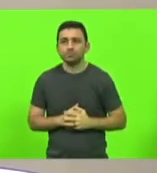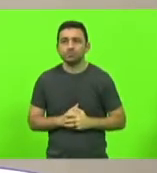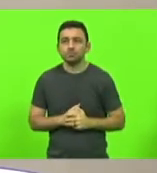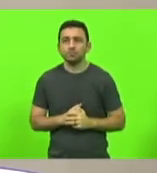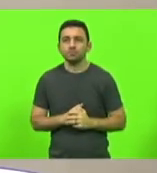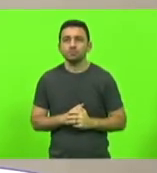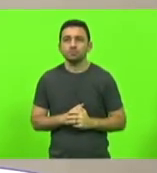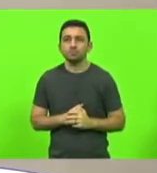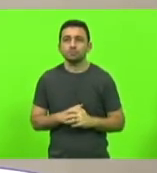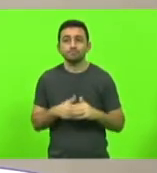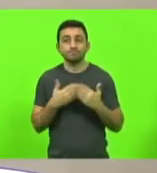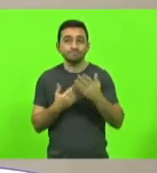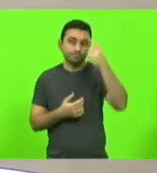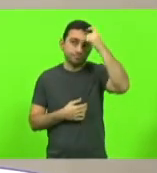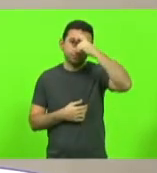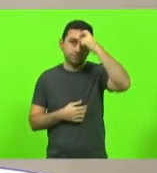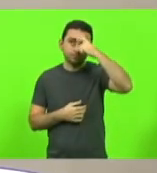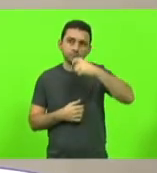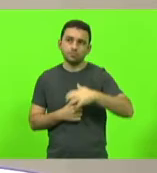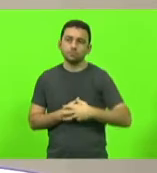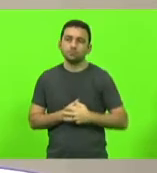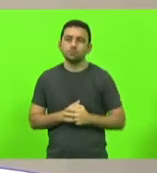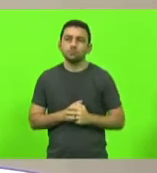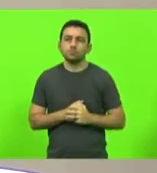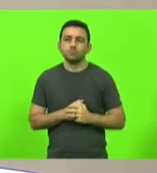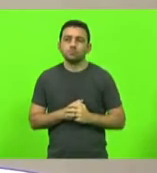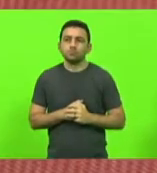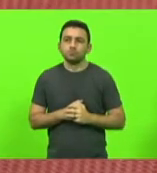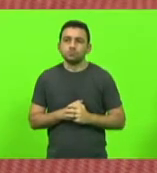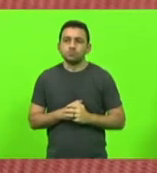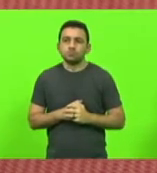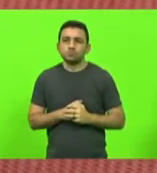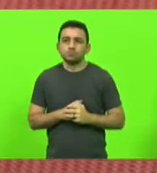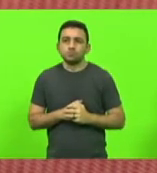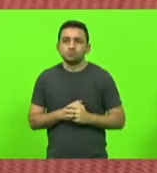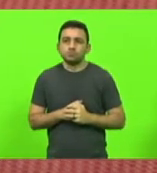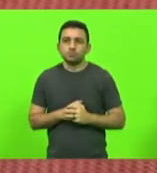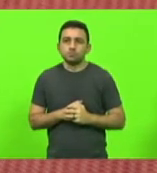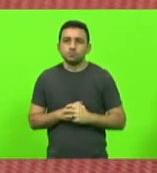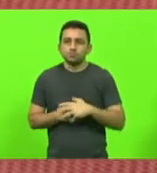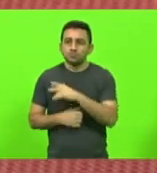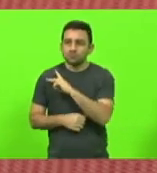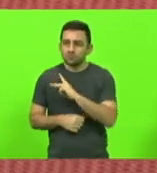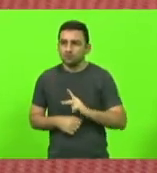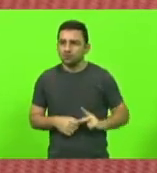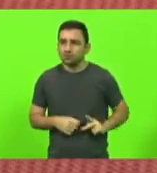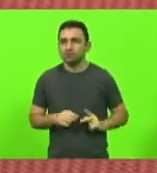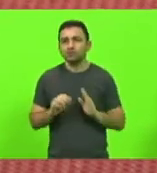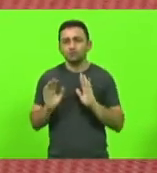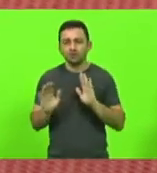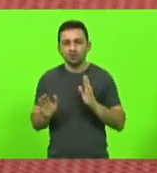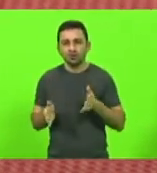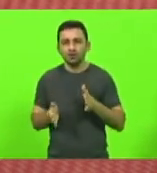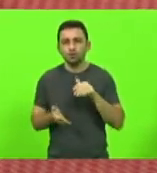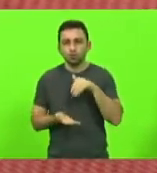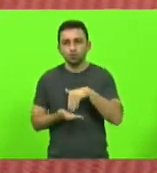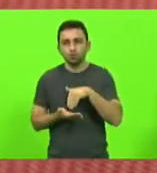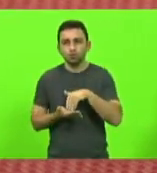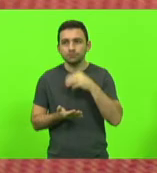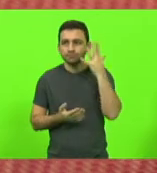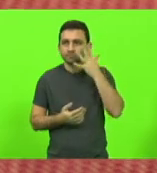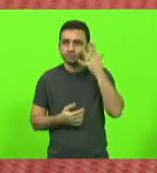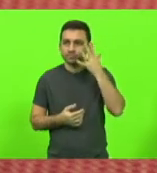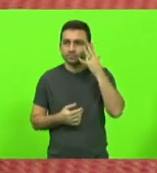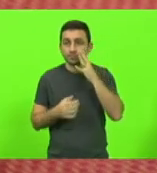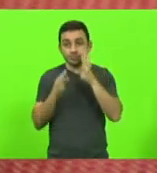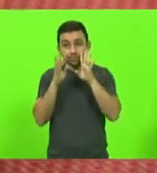Deputado Maurício Kudilark. Senhor presidente, já procurei falar por último para